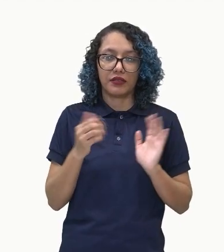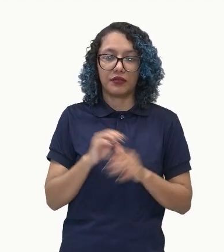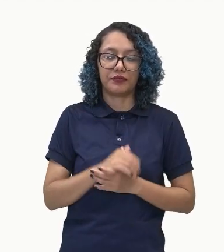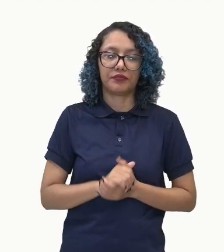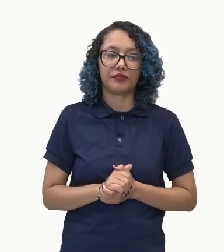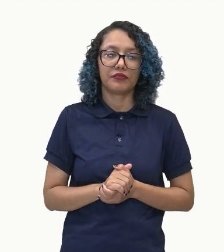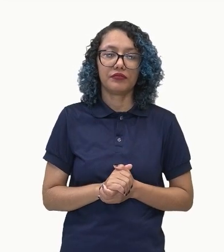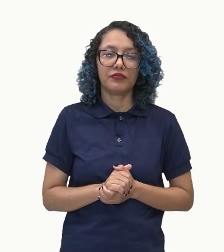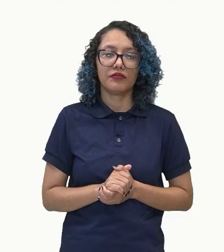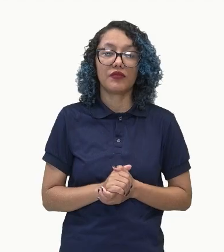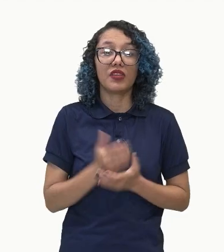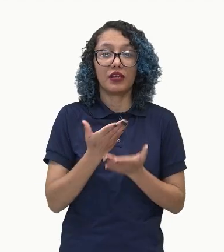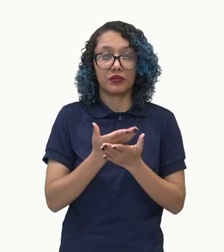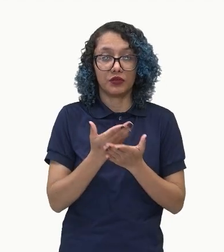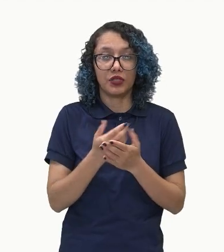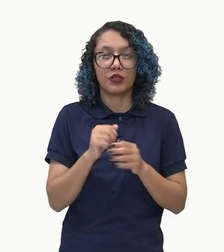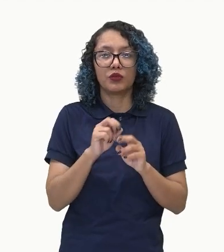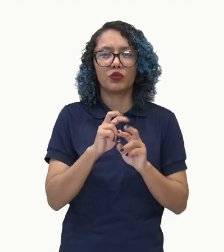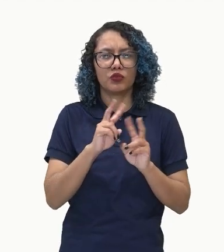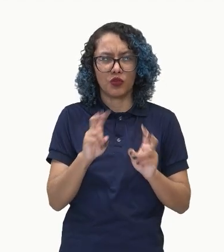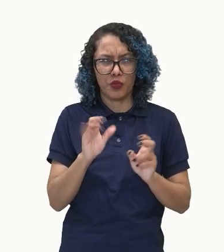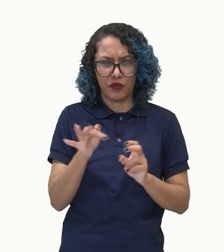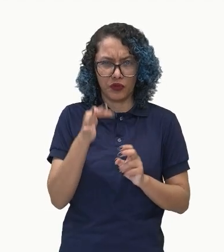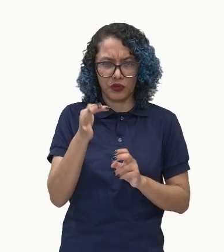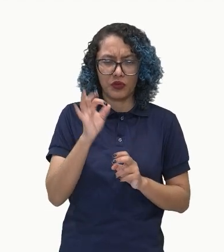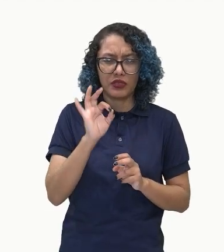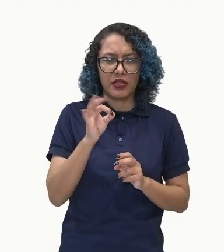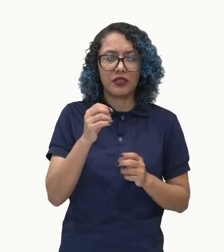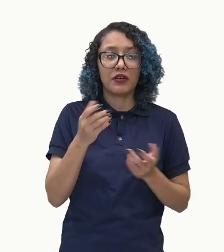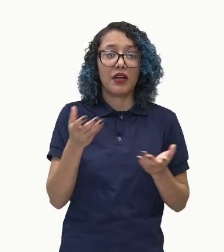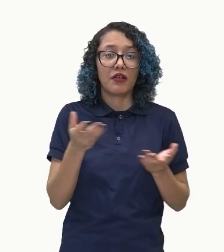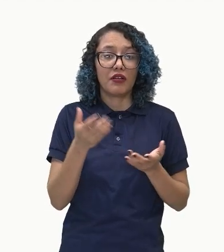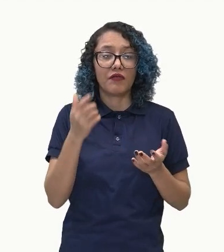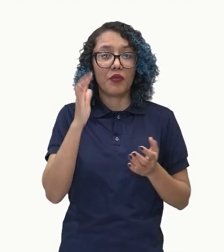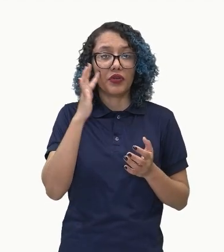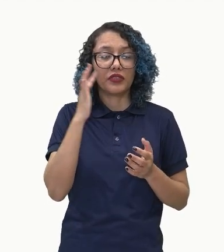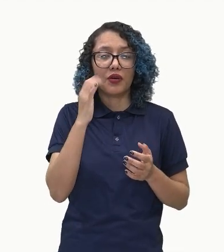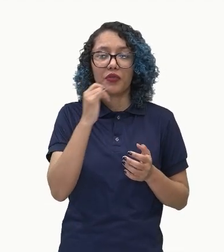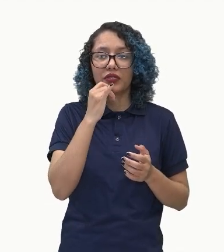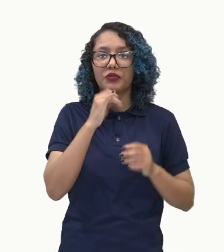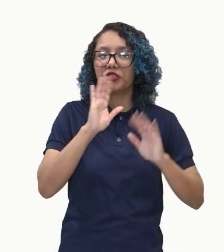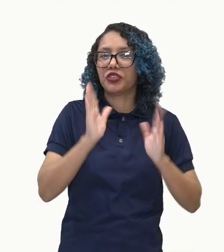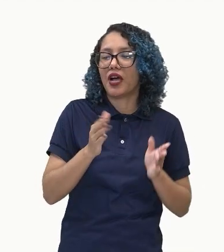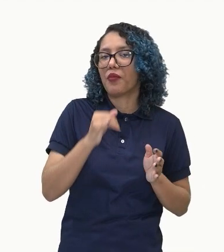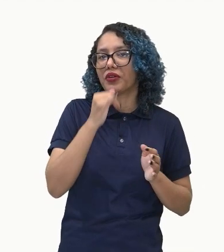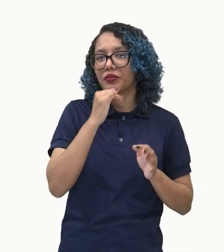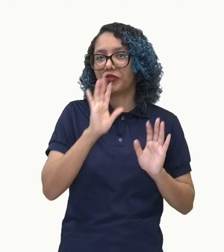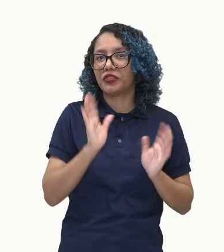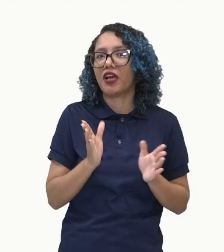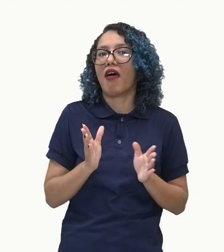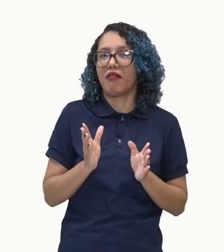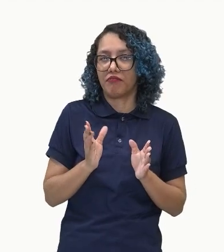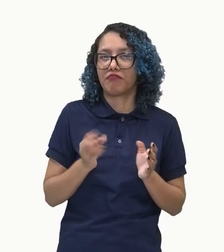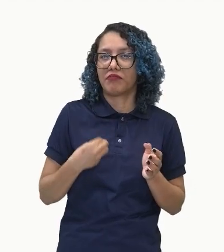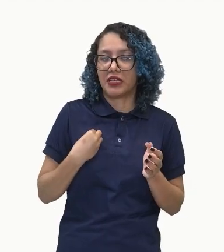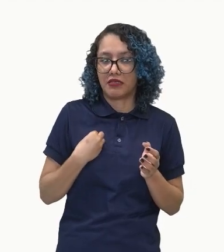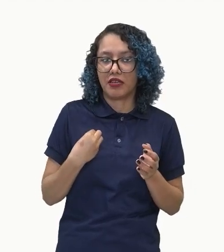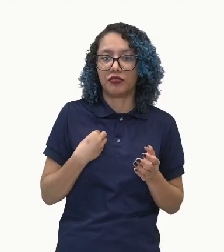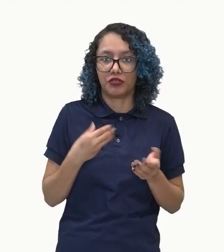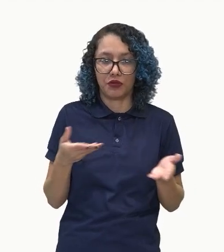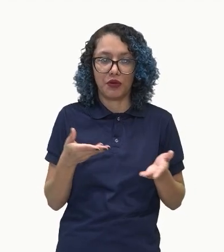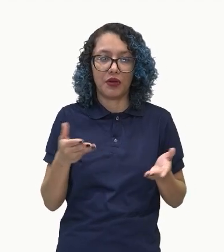né? Então, vamos imaginar que esse futuro já chegou e isso já seja uma realidade. Então, os treinadores de